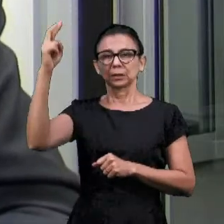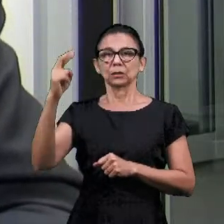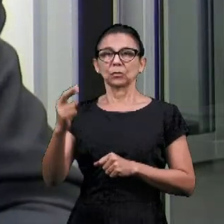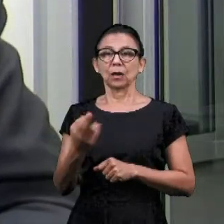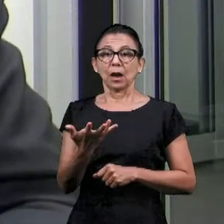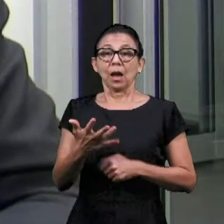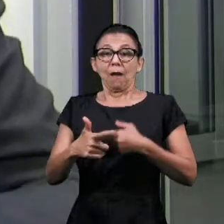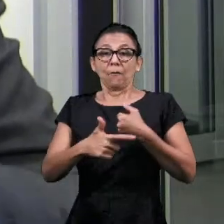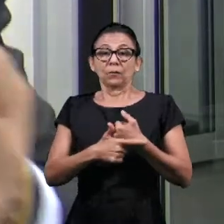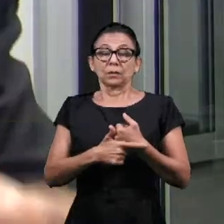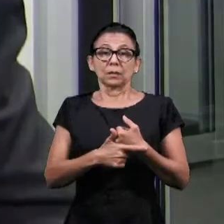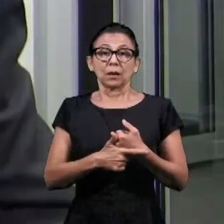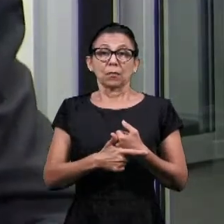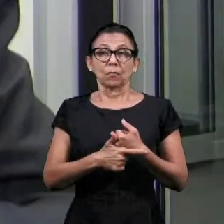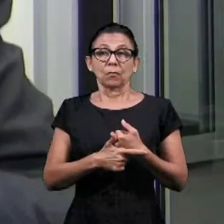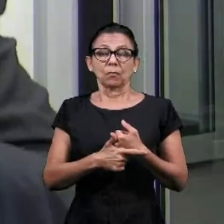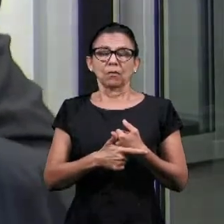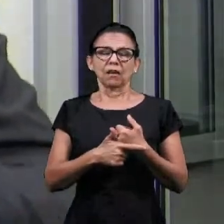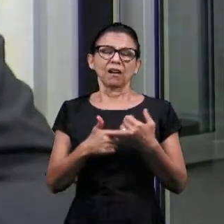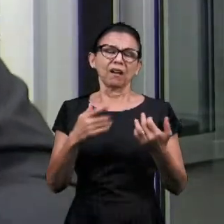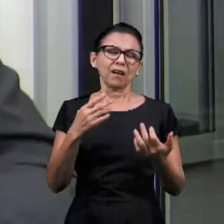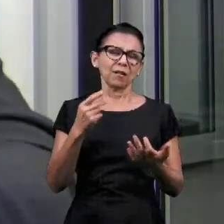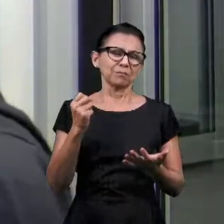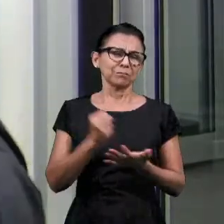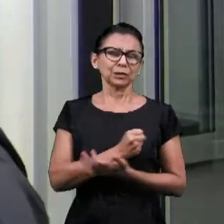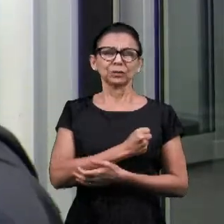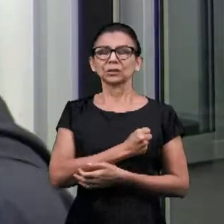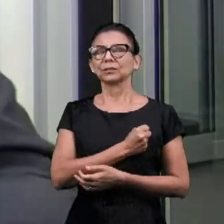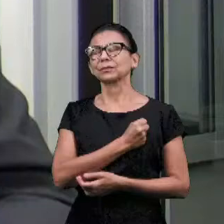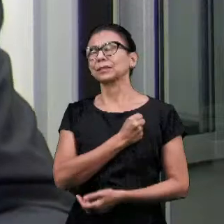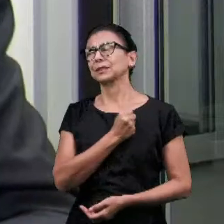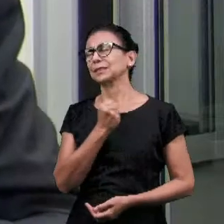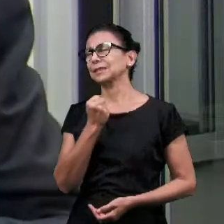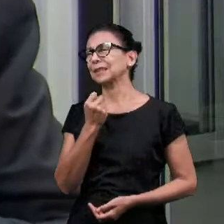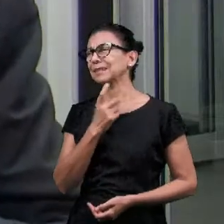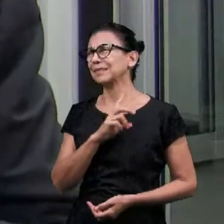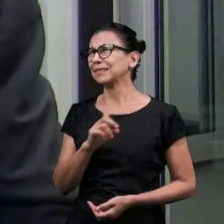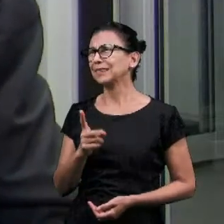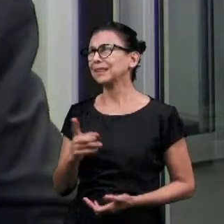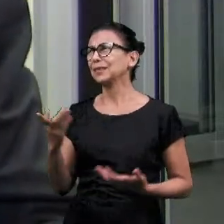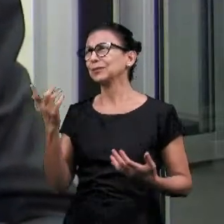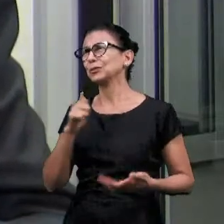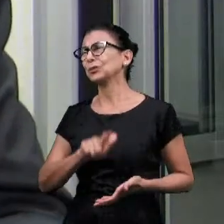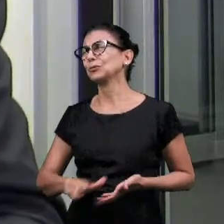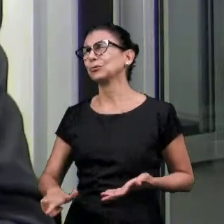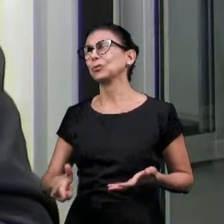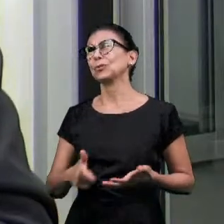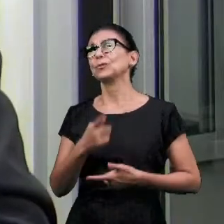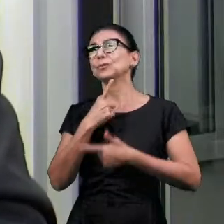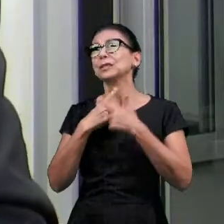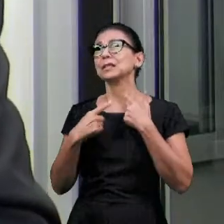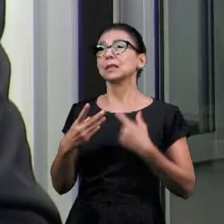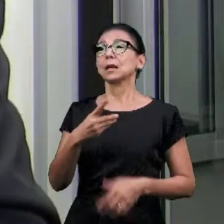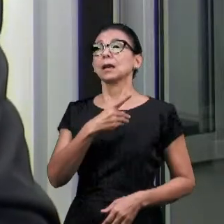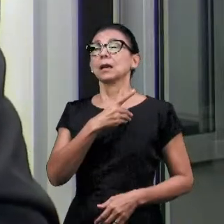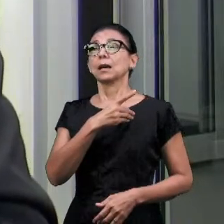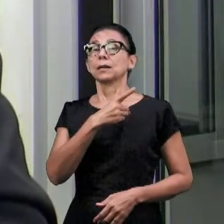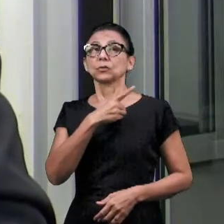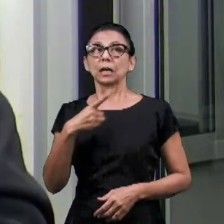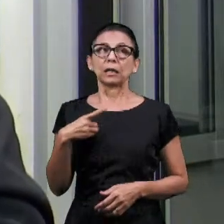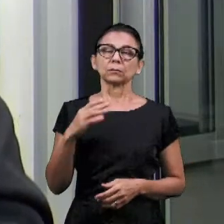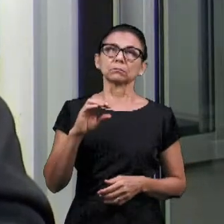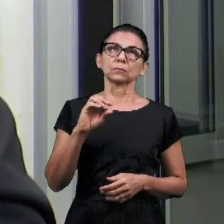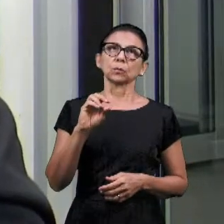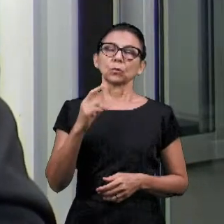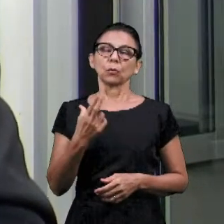tem um dia que tem um levantamento para o grupo de louvor, ou você tem um levantamento para o diaconato, ou até para o ministério, e você está ali na expectativa